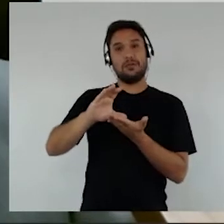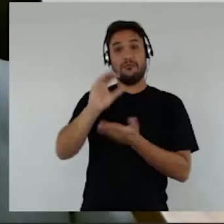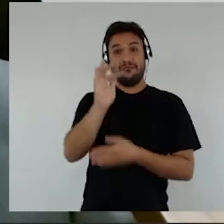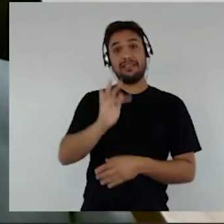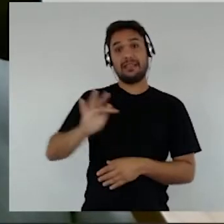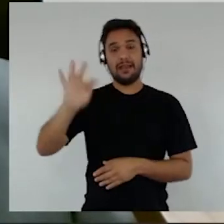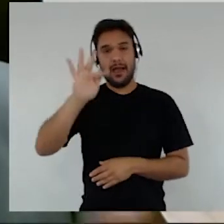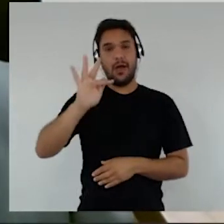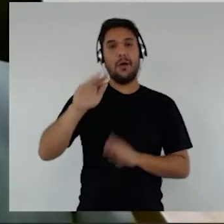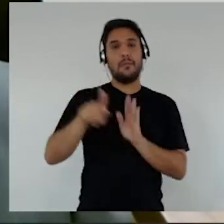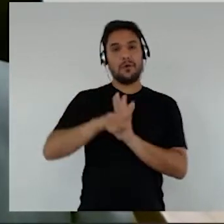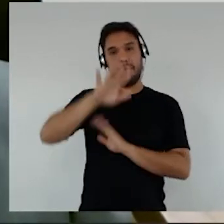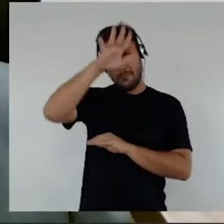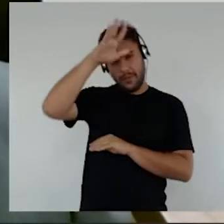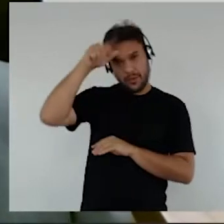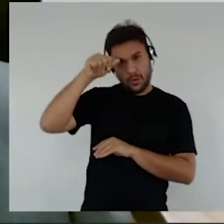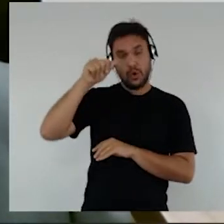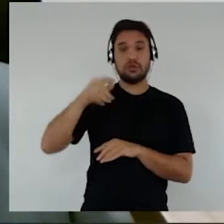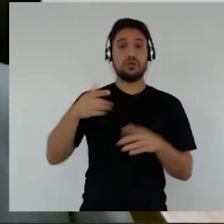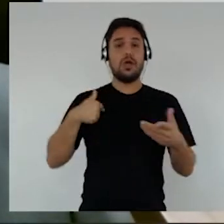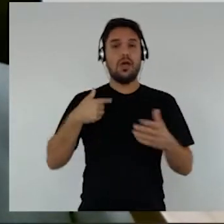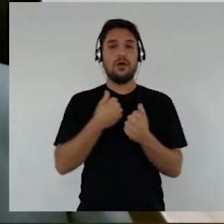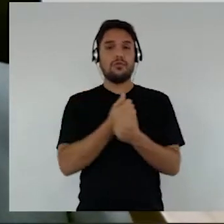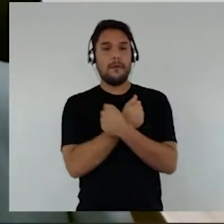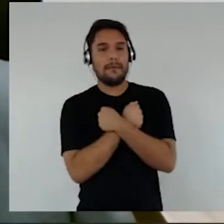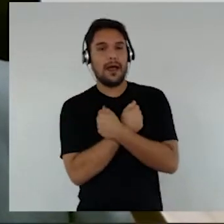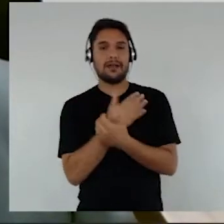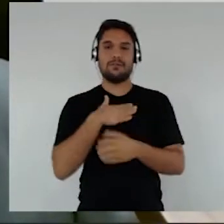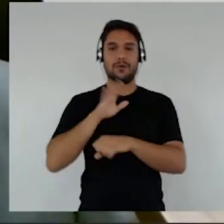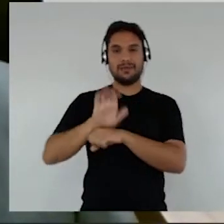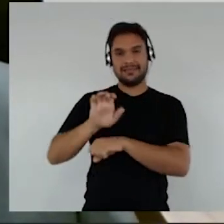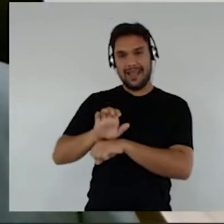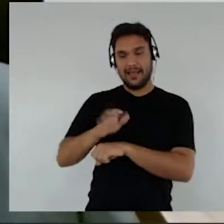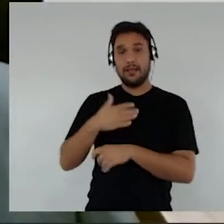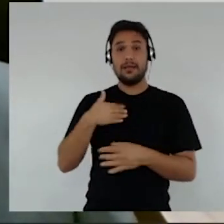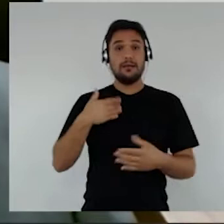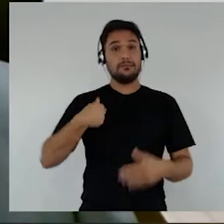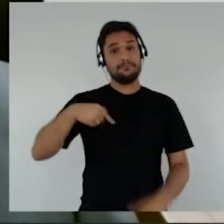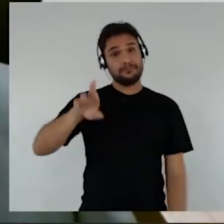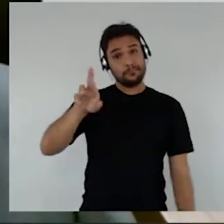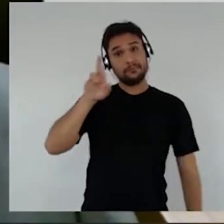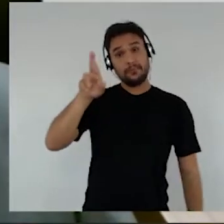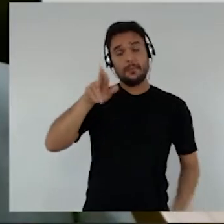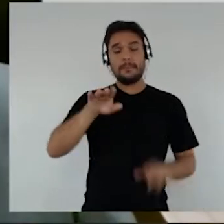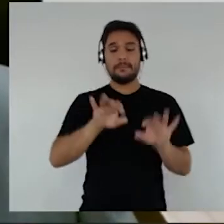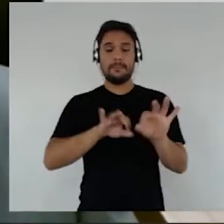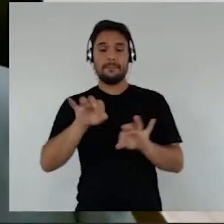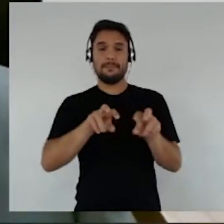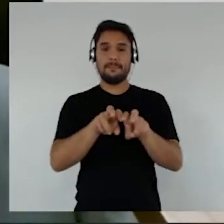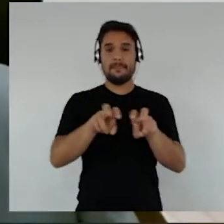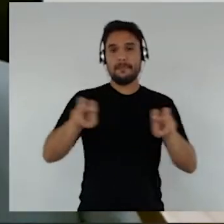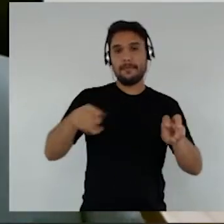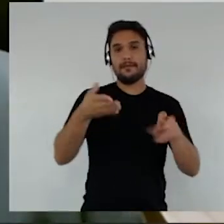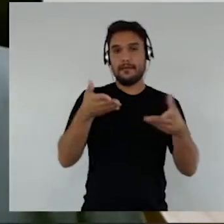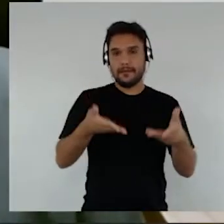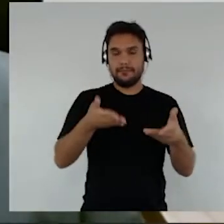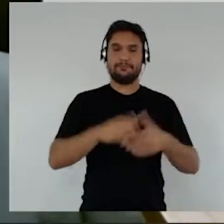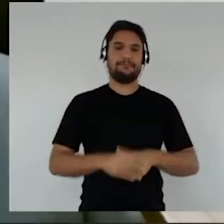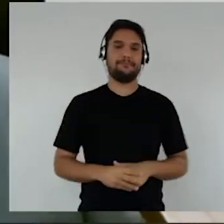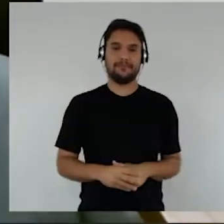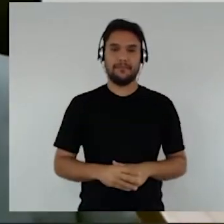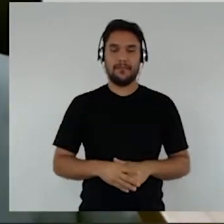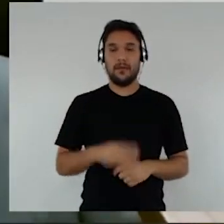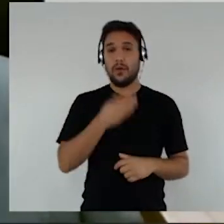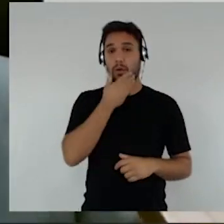para mandar uma afetuosa saudação ao meu estado de origem e estou responsável por ser o moderador de nosso encontro.